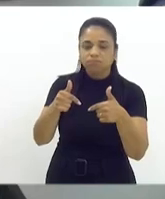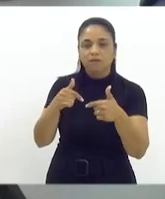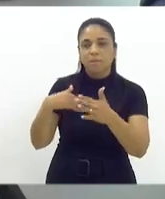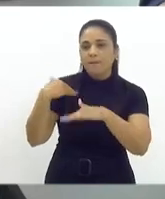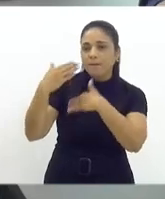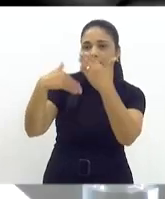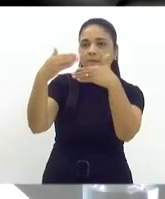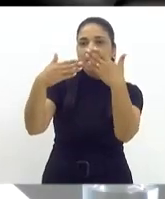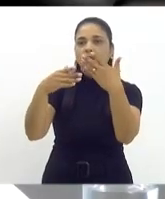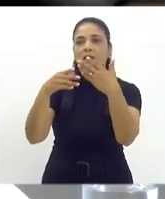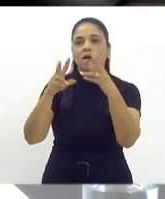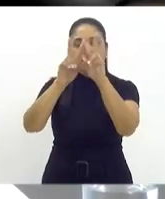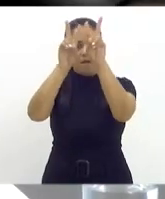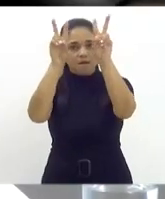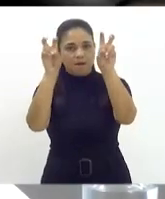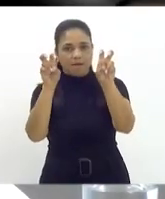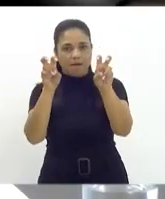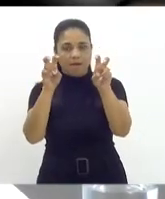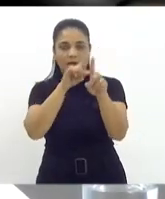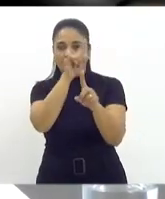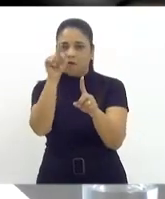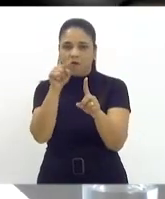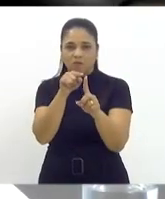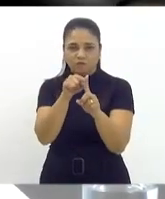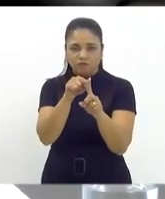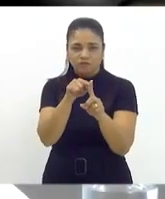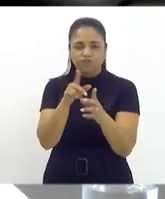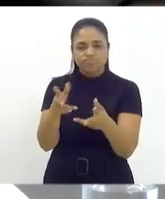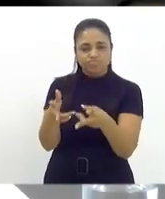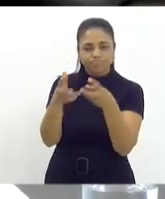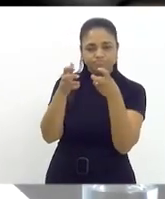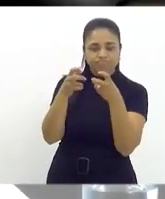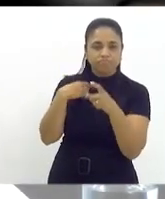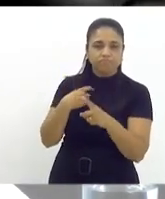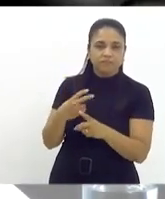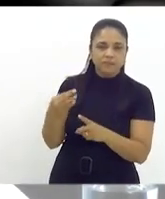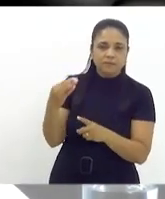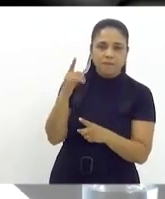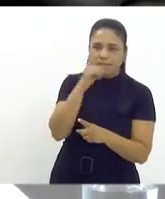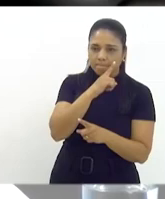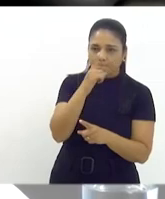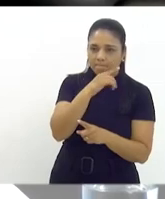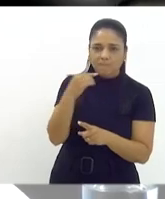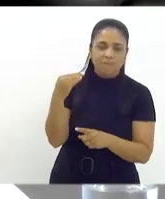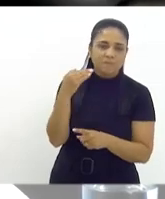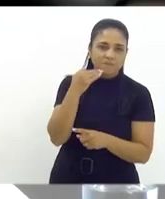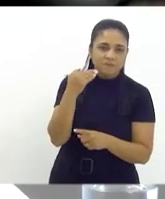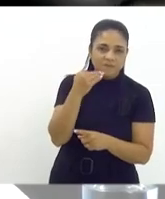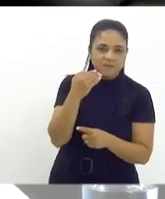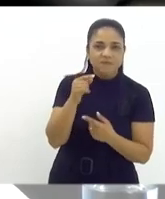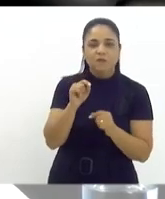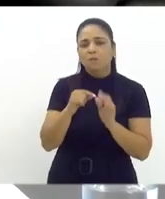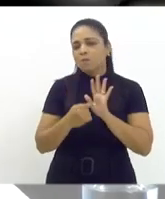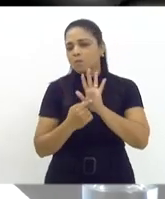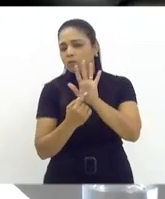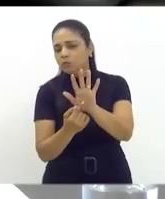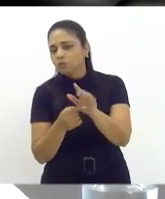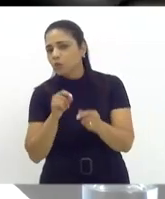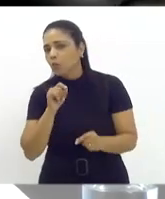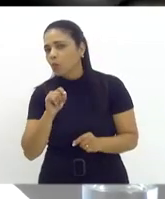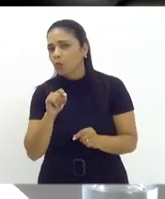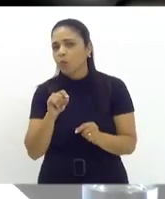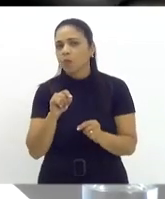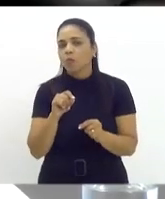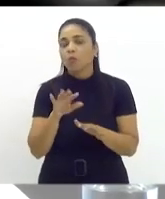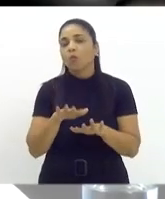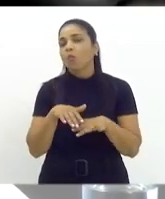relação a essa temática identificados os erros identificados tudo isso né mostrado tudo isso o que que